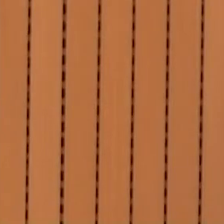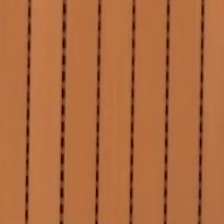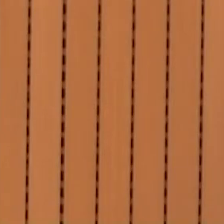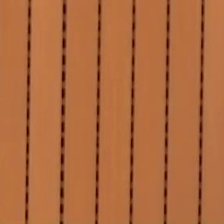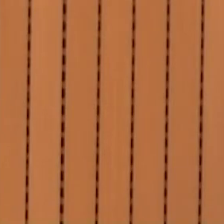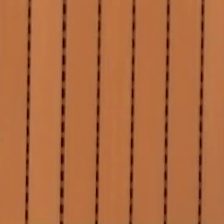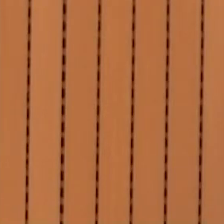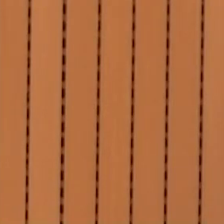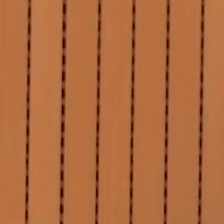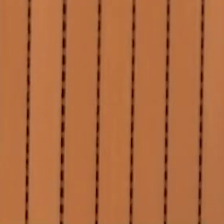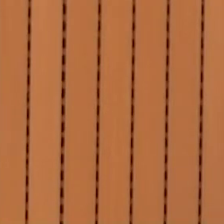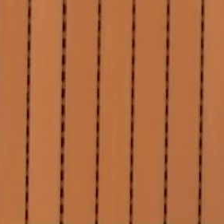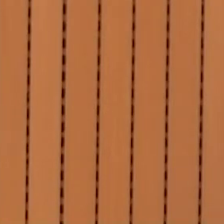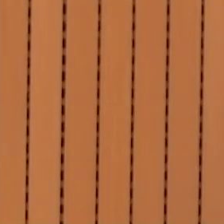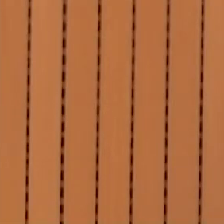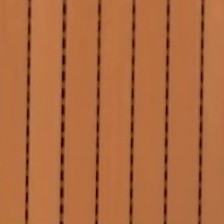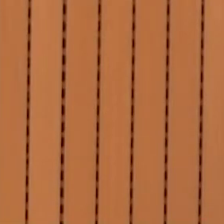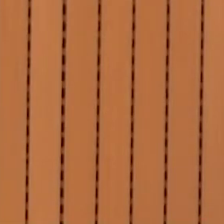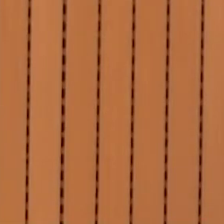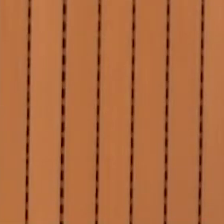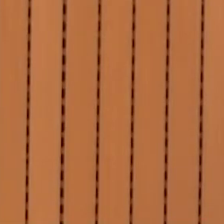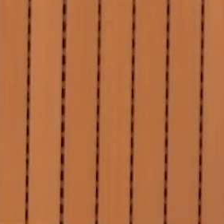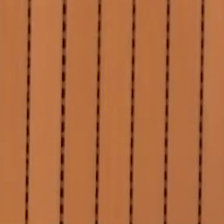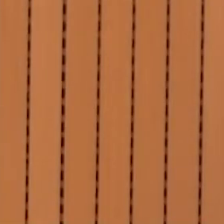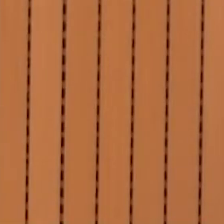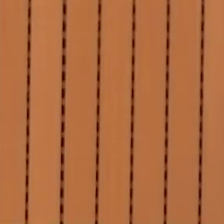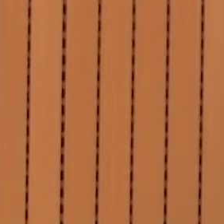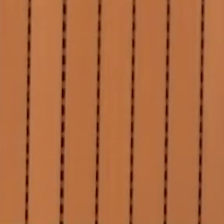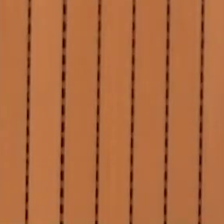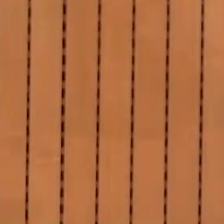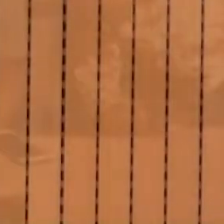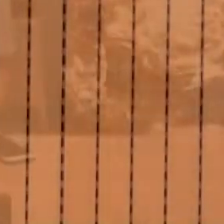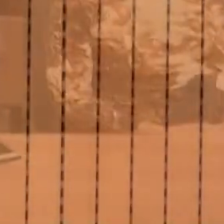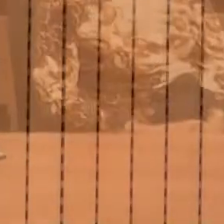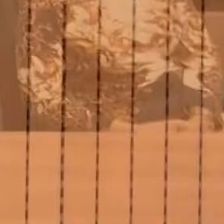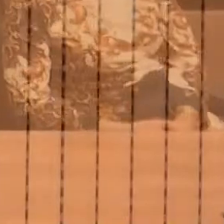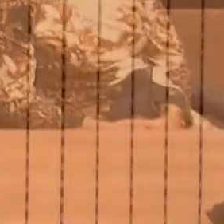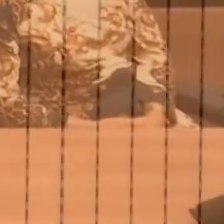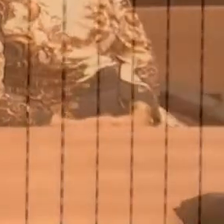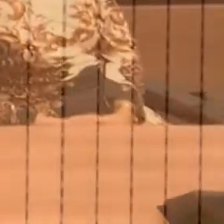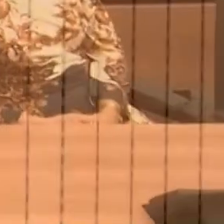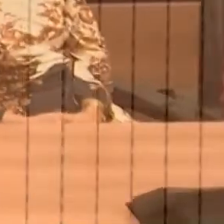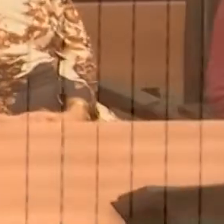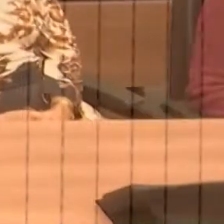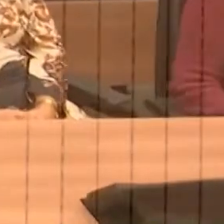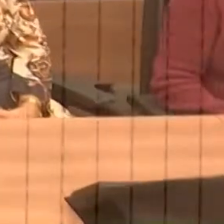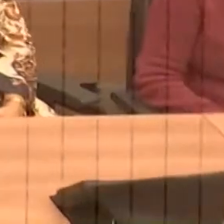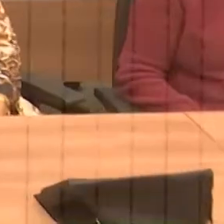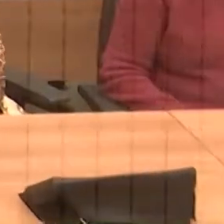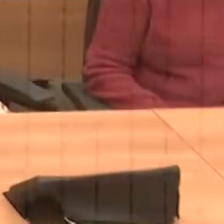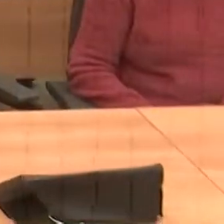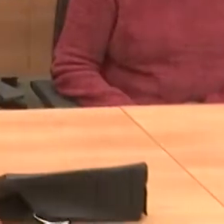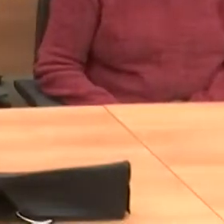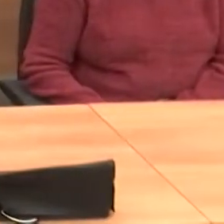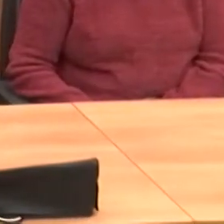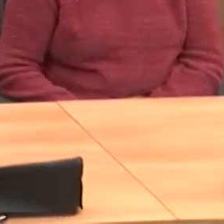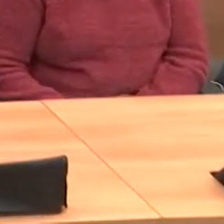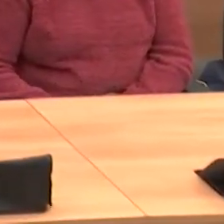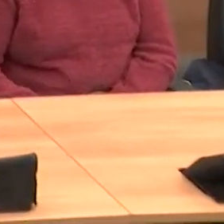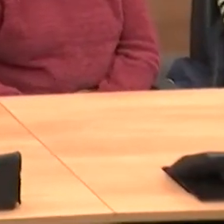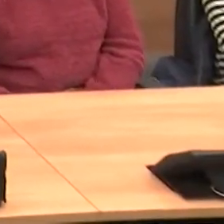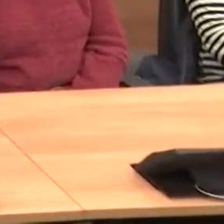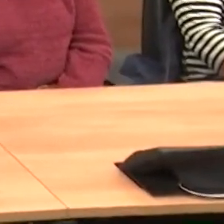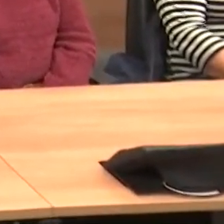ti. Amo teus prados, os horizontes, o céu e